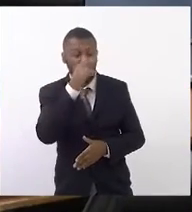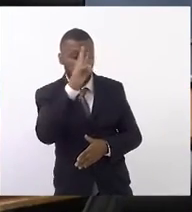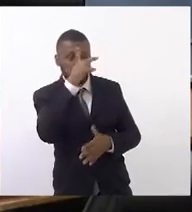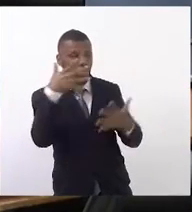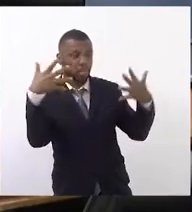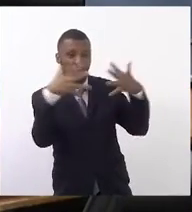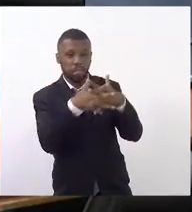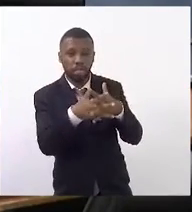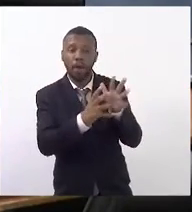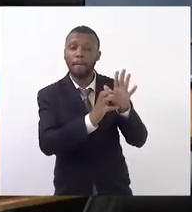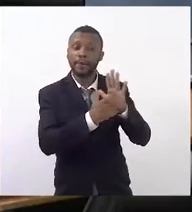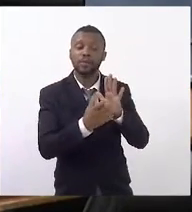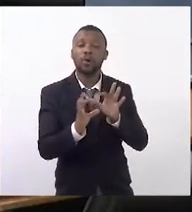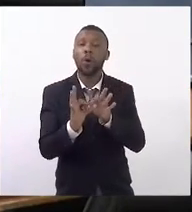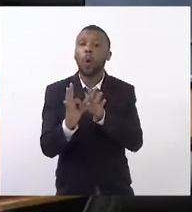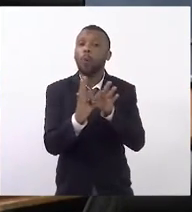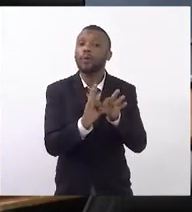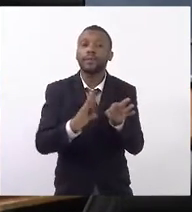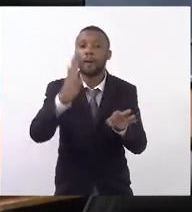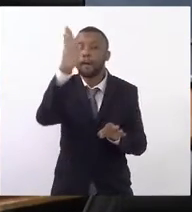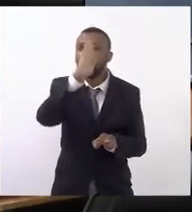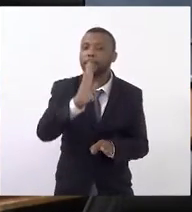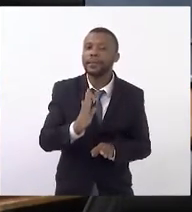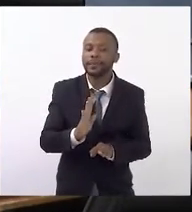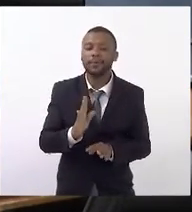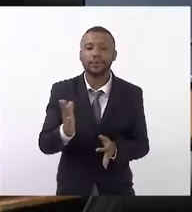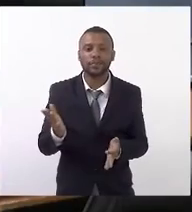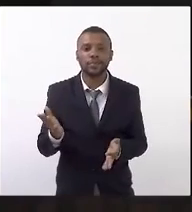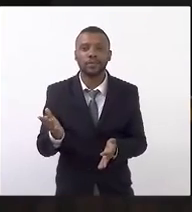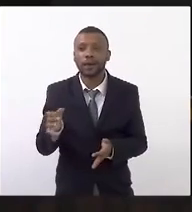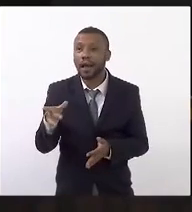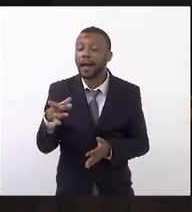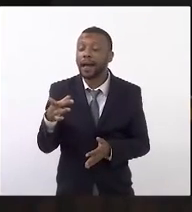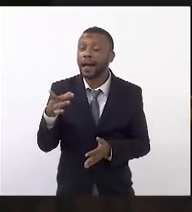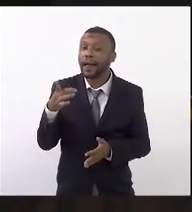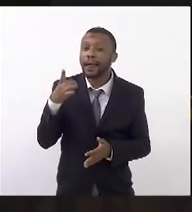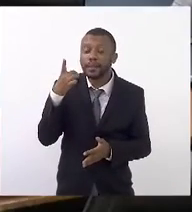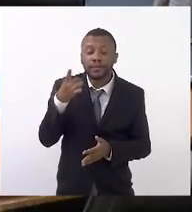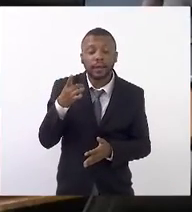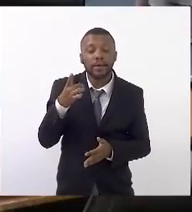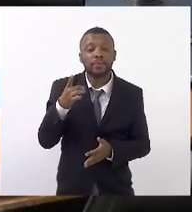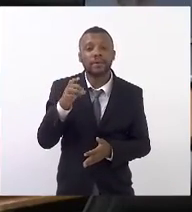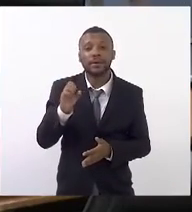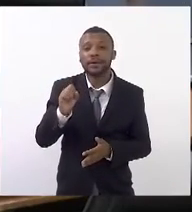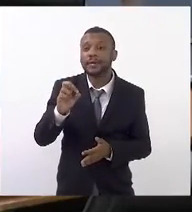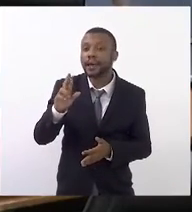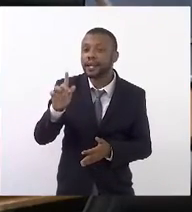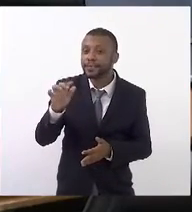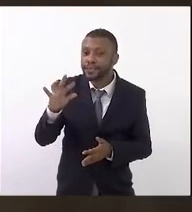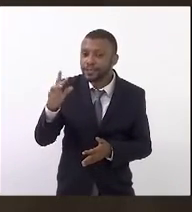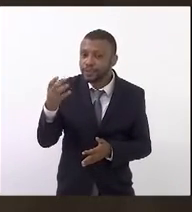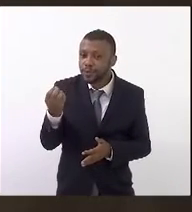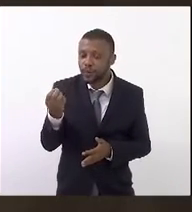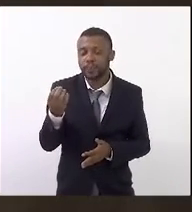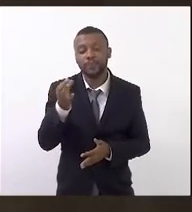desculpe. Será, deputado? Deputado doutor Serginho. Segunda maior bancada